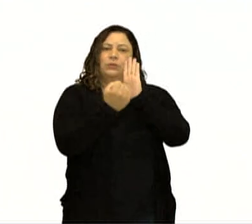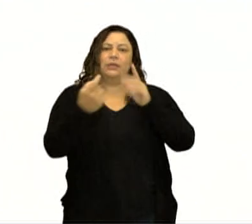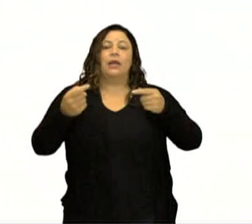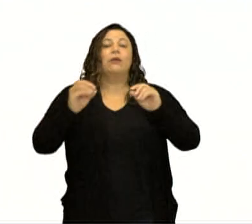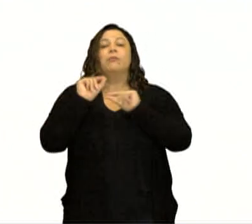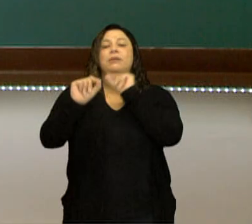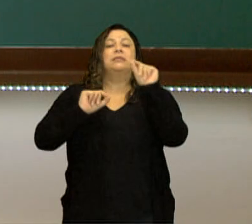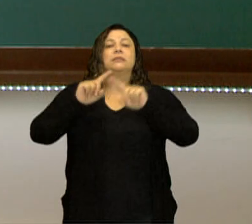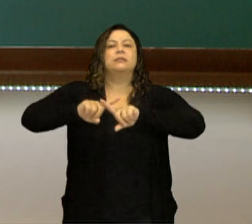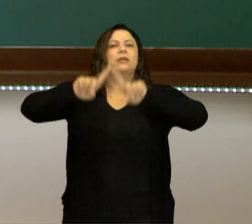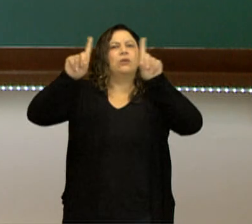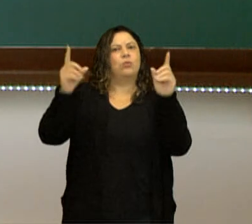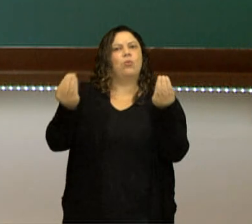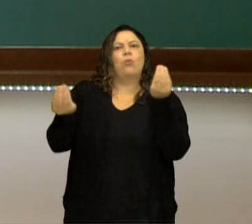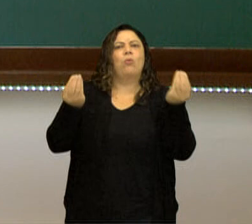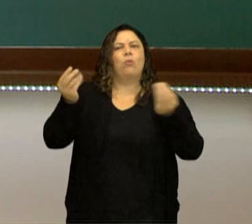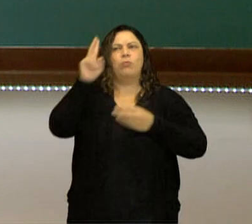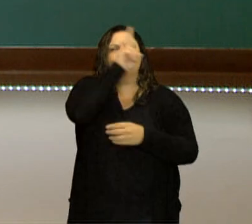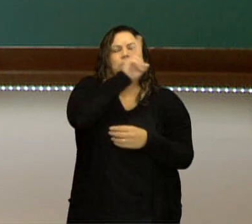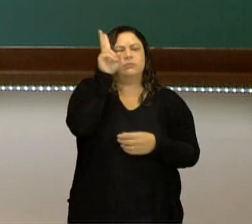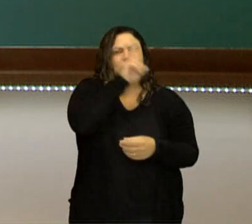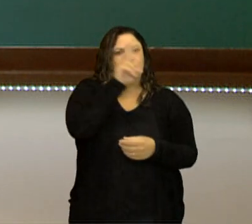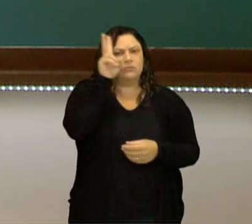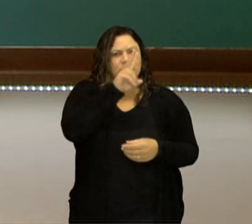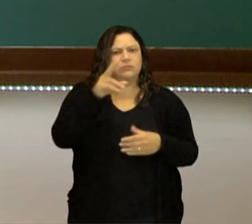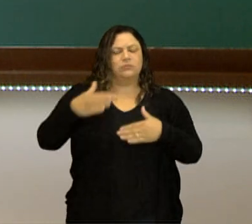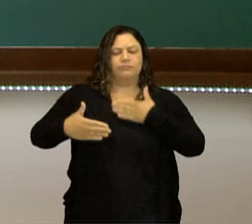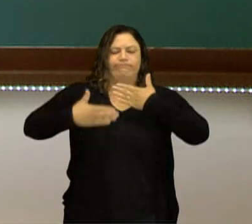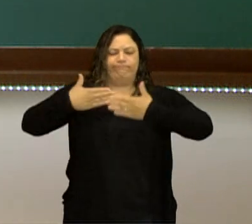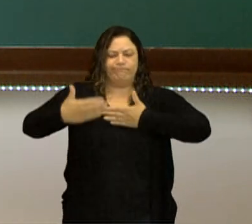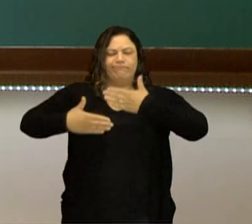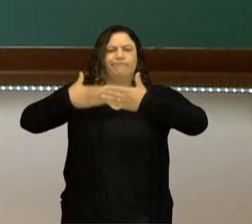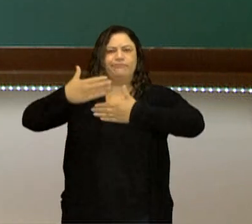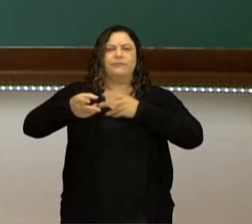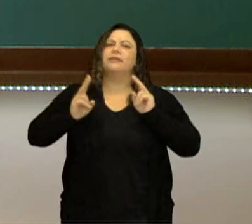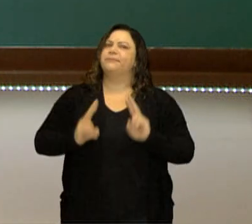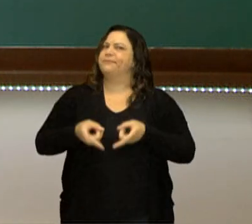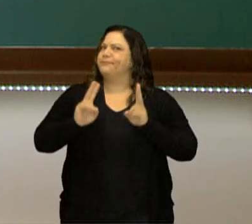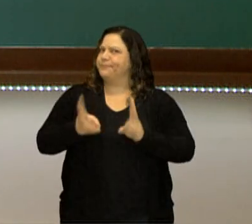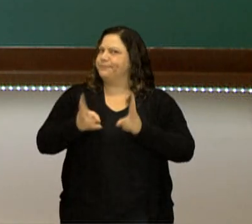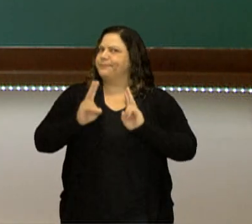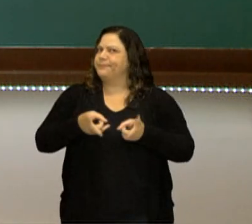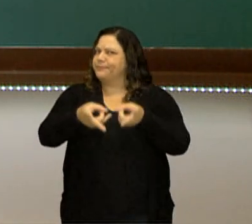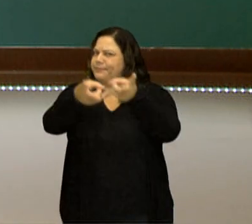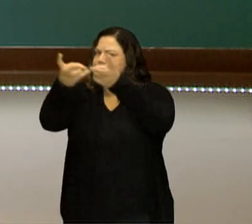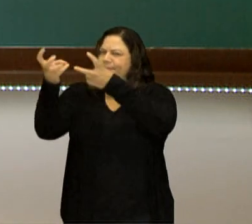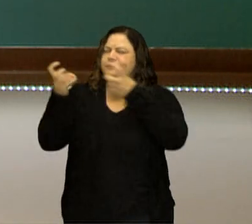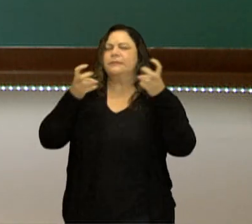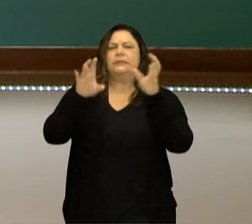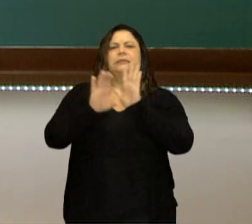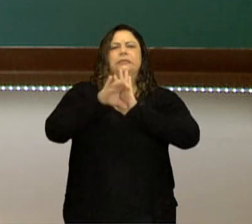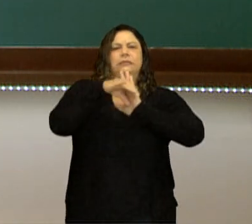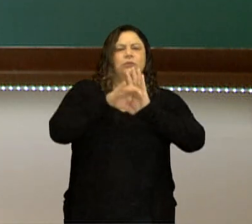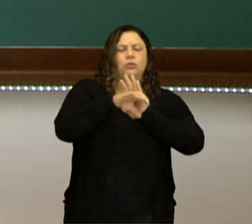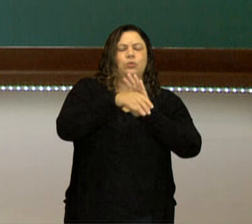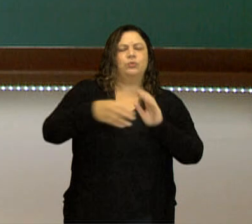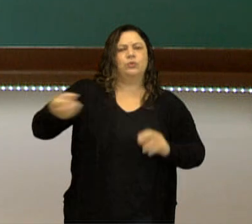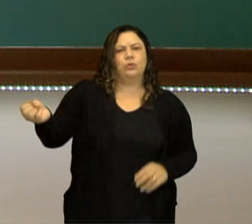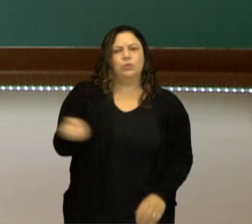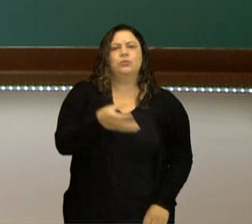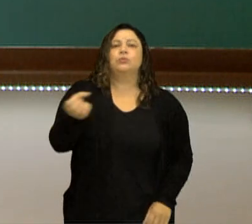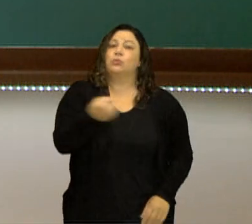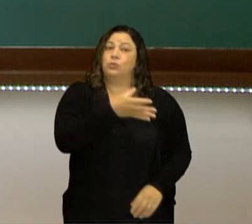que essa história ela ainda vai render muitas perspectivas e conceitos novos para a nossa